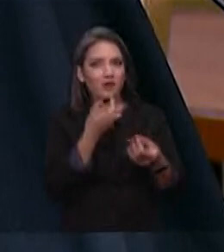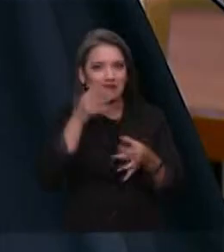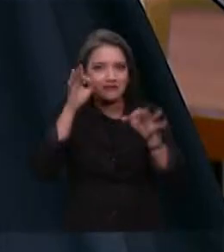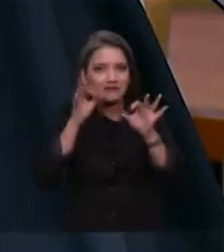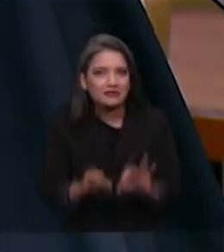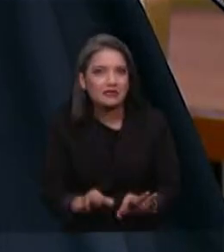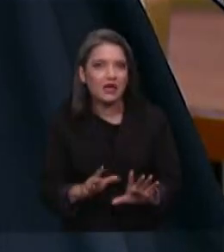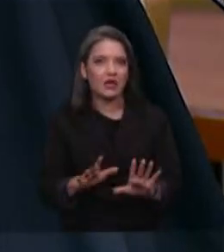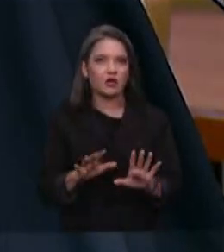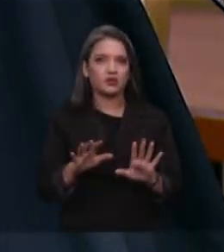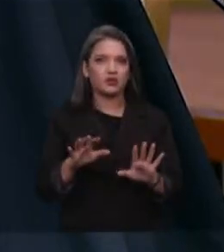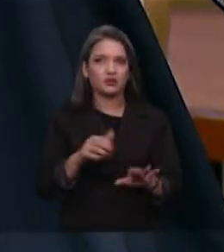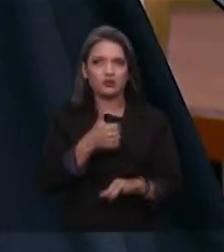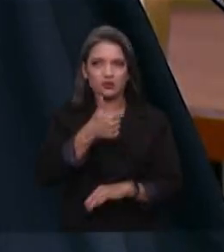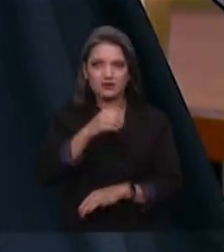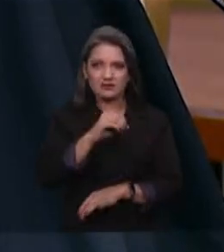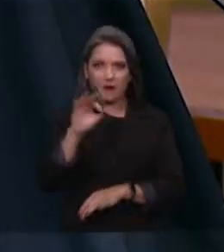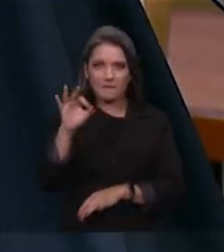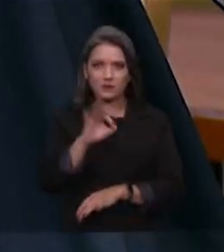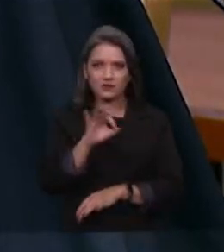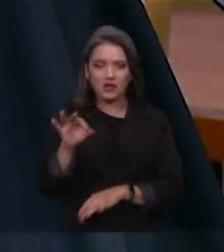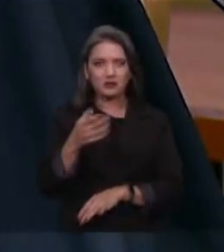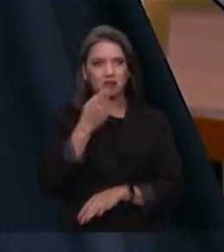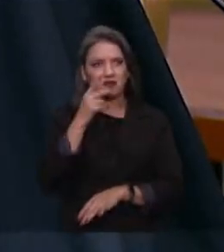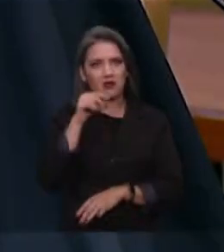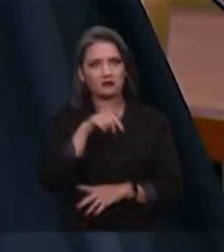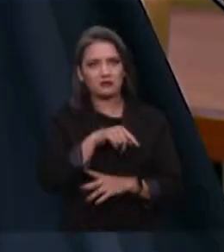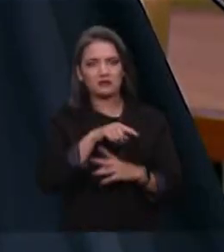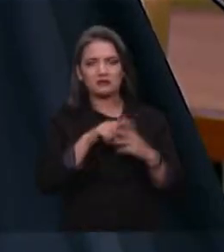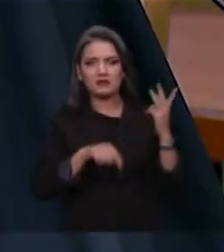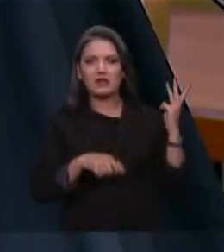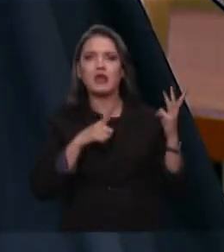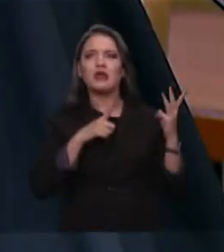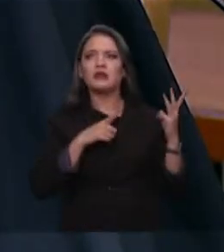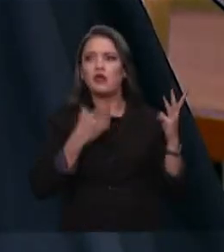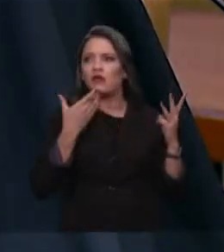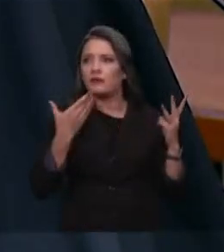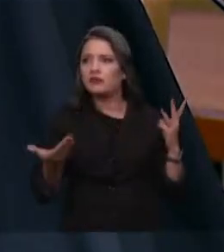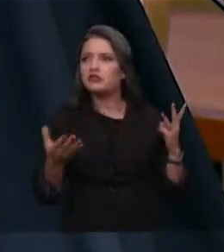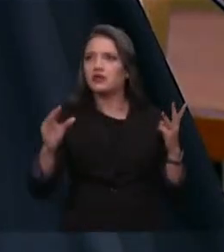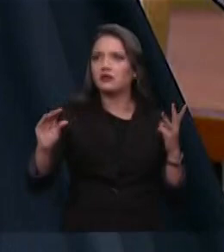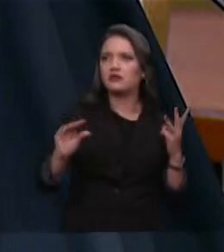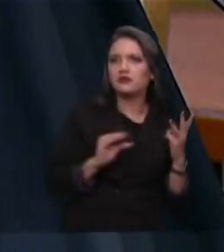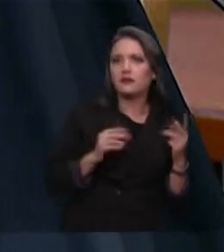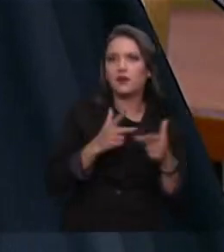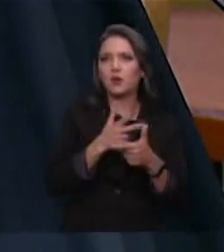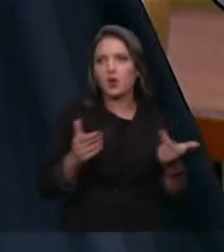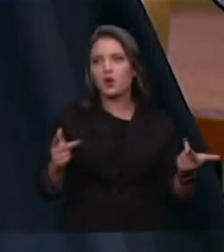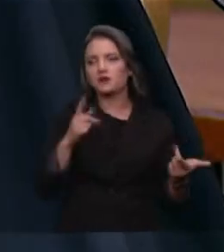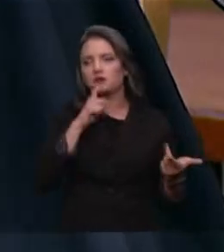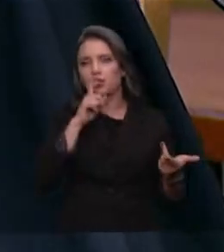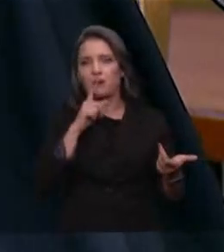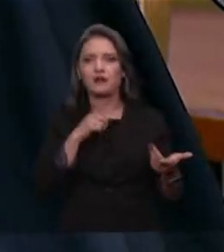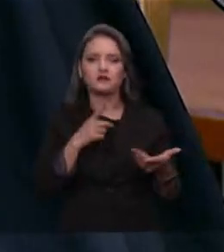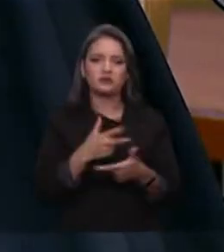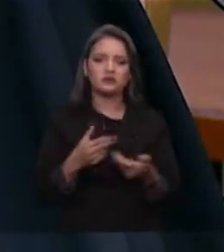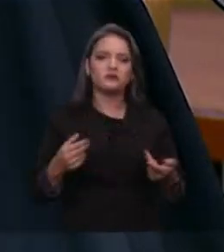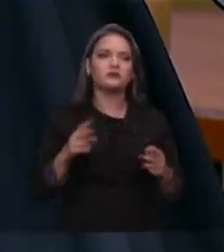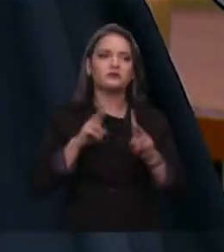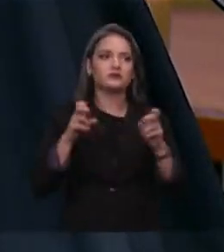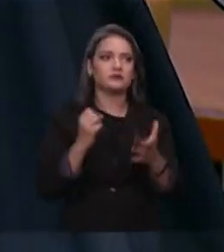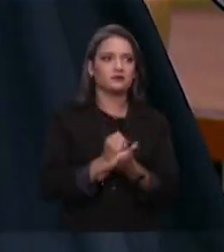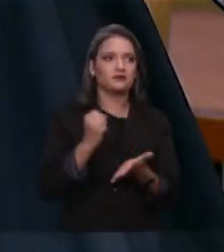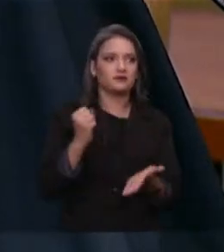isento de qualquer dúvida, de que os acusados tiveram solicitado, recebido ou aceitado vantagem ou promessa de vantagem devida relacionadas